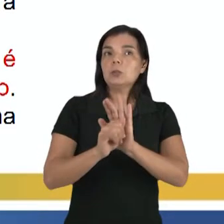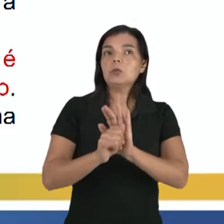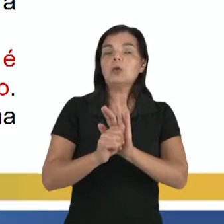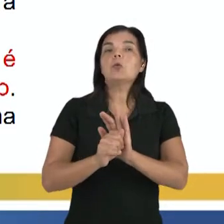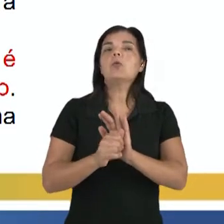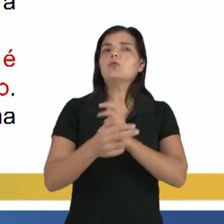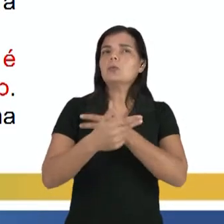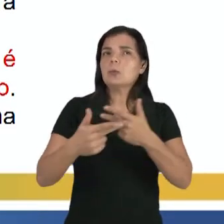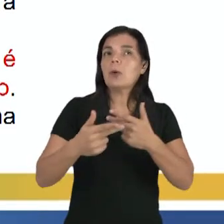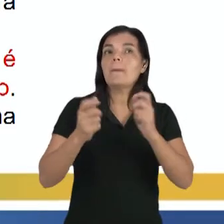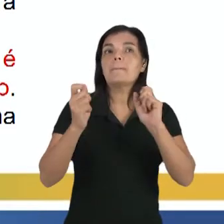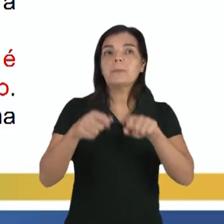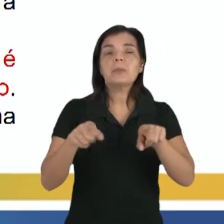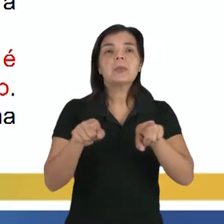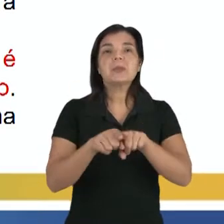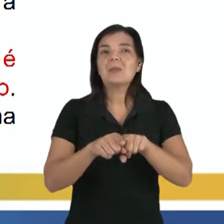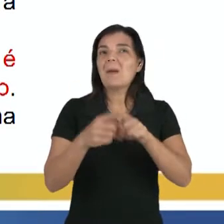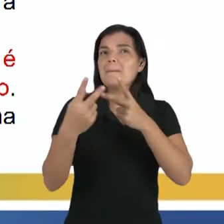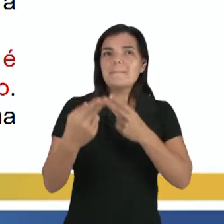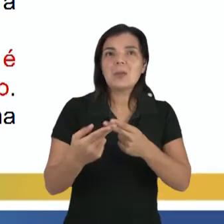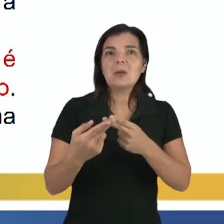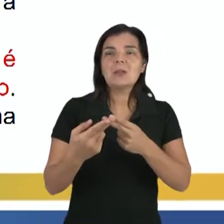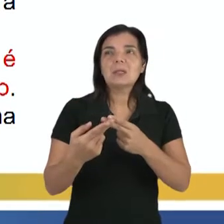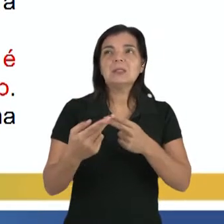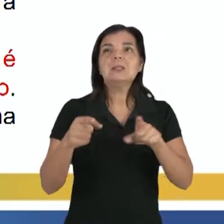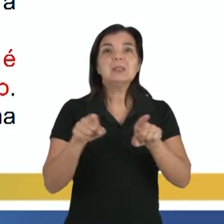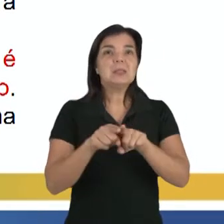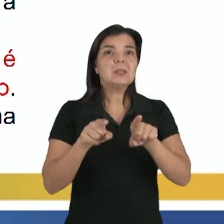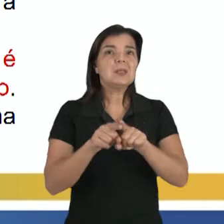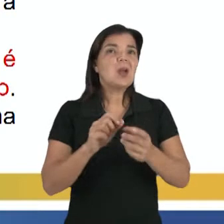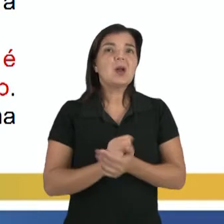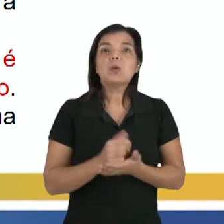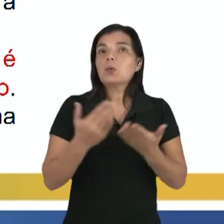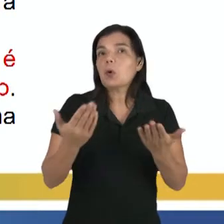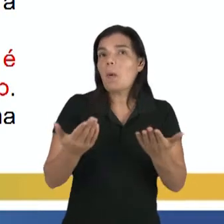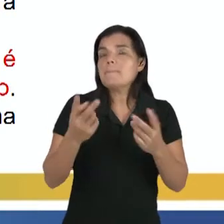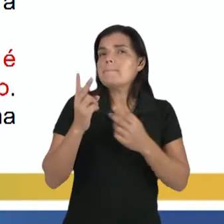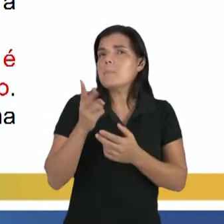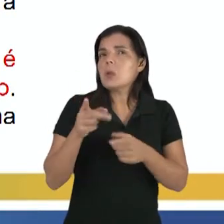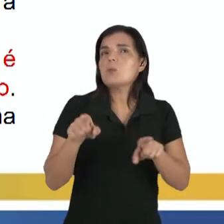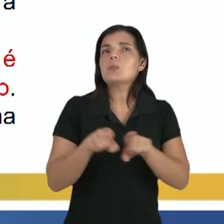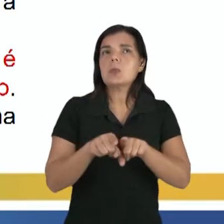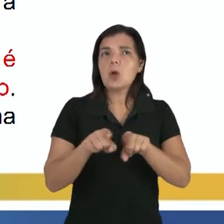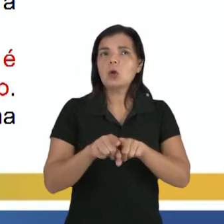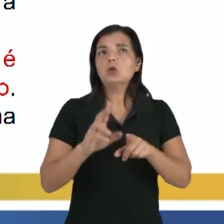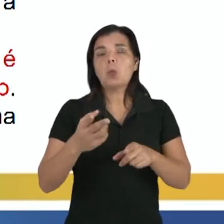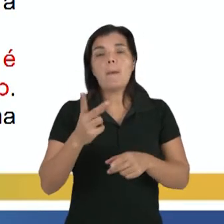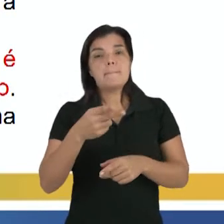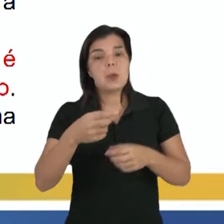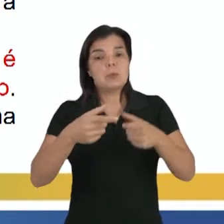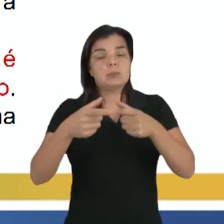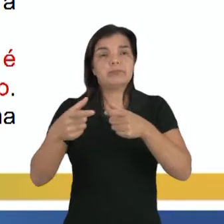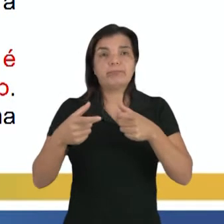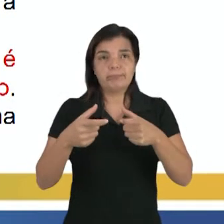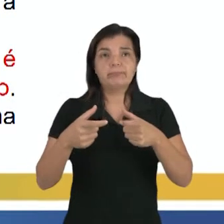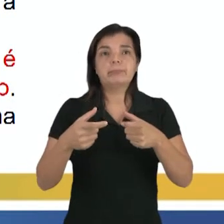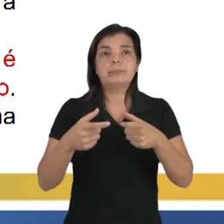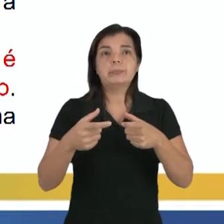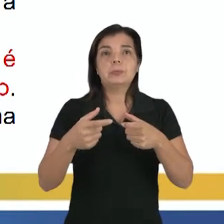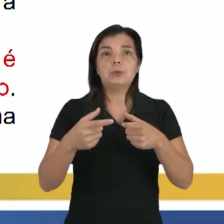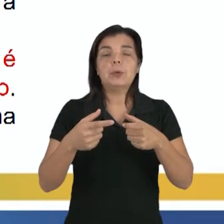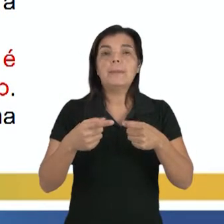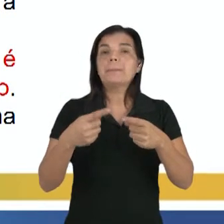identidade de algo não pode ser a mesma, a não ser que ela, ao mesmo tempo, sobre o mesmo aspecto.